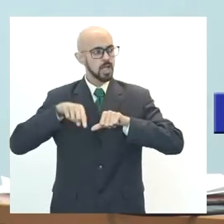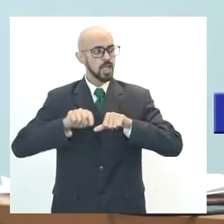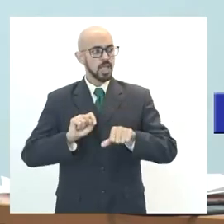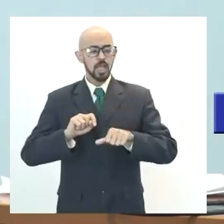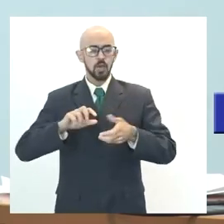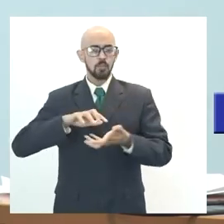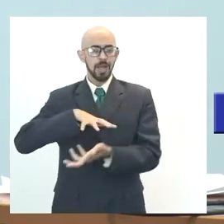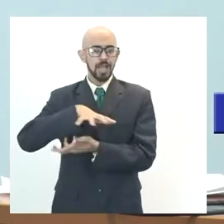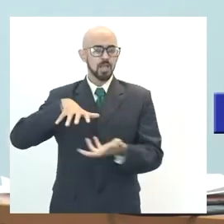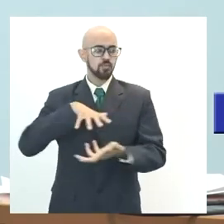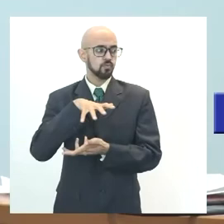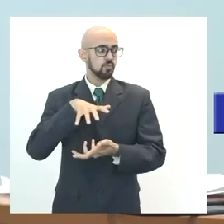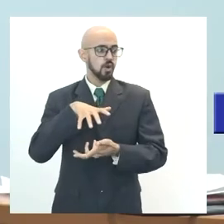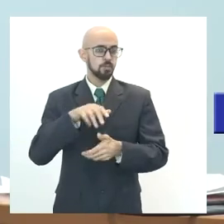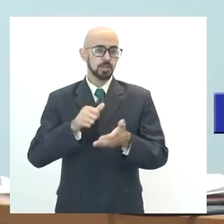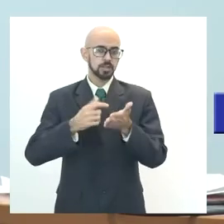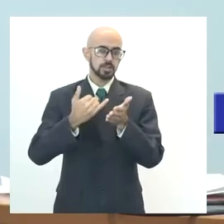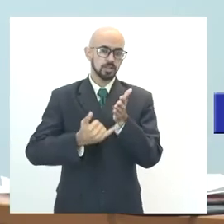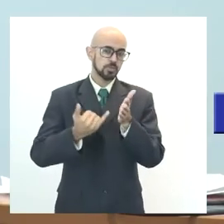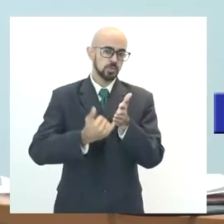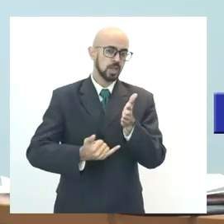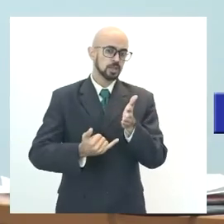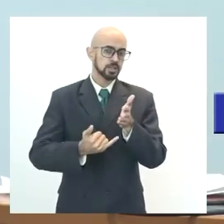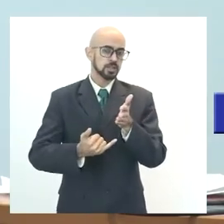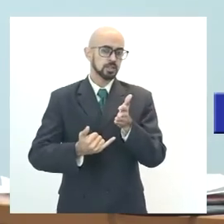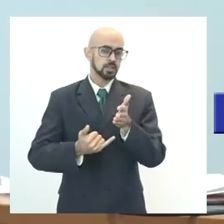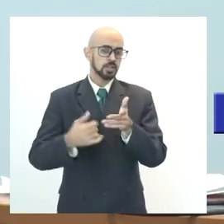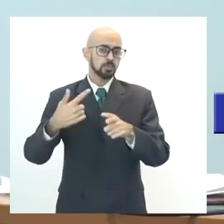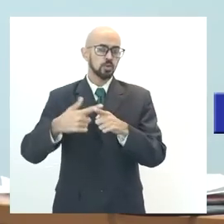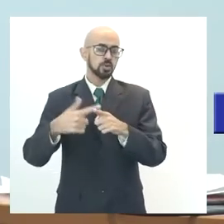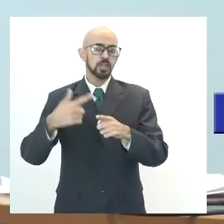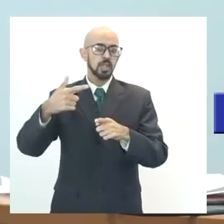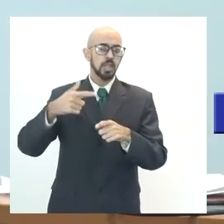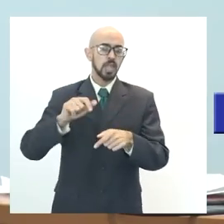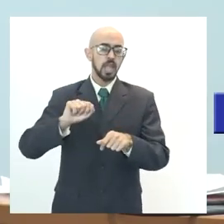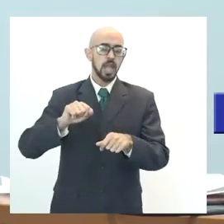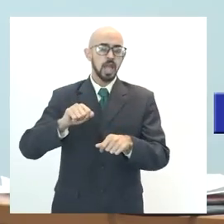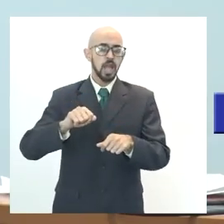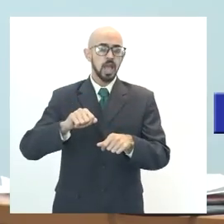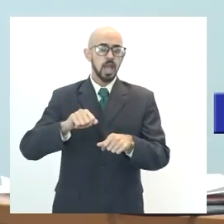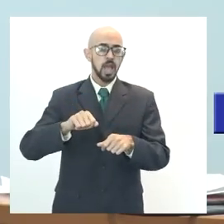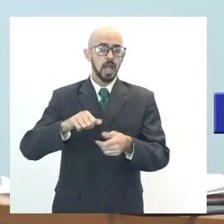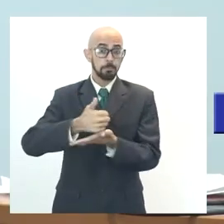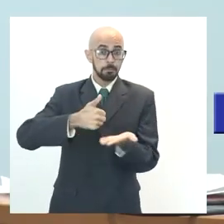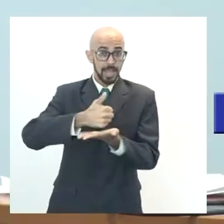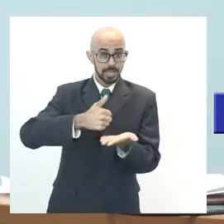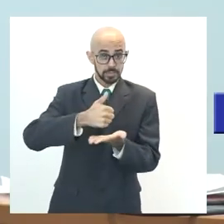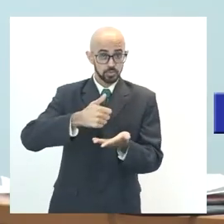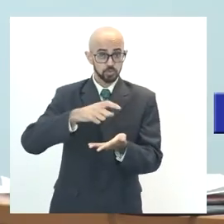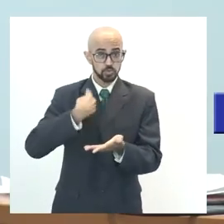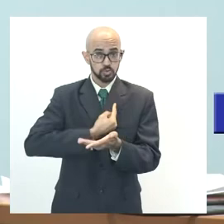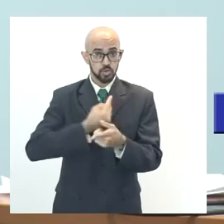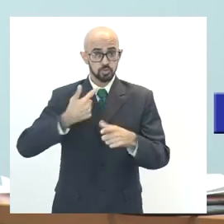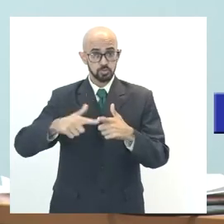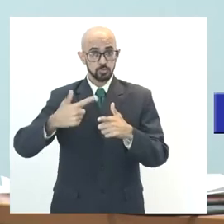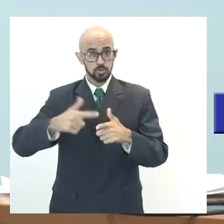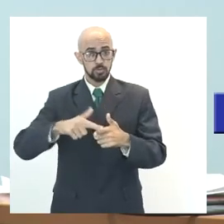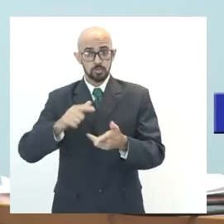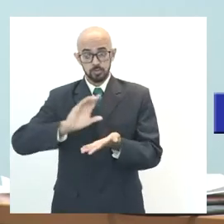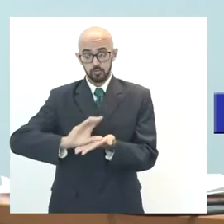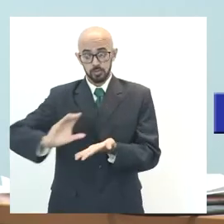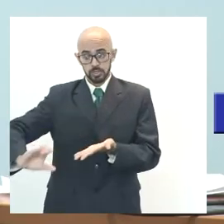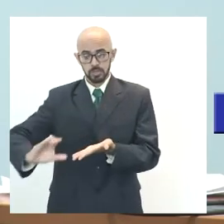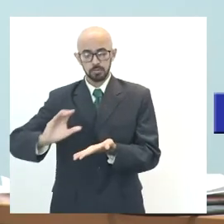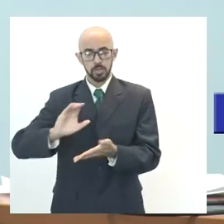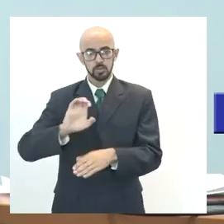reforma tributária porque a matriz nossos grandes problemas de financiamento do Estado